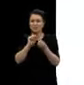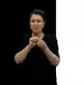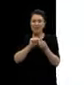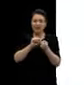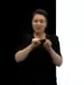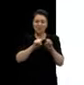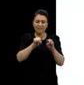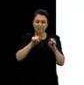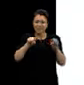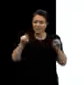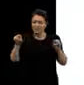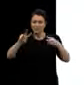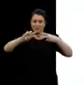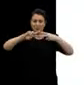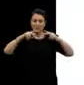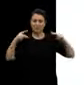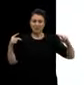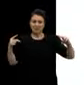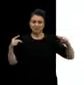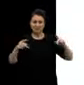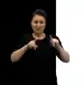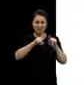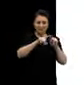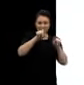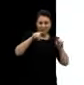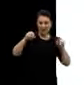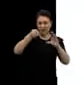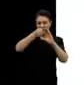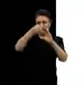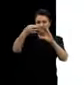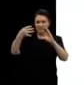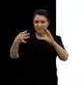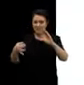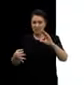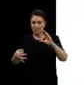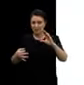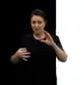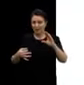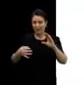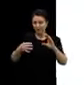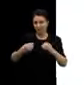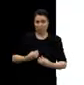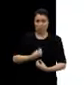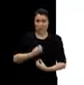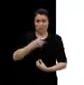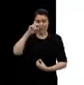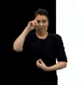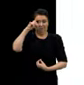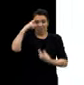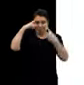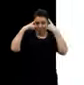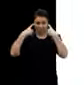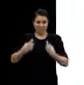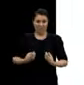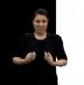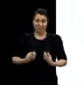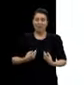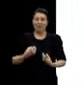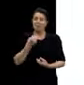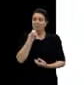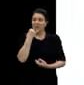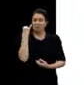variabilidade genética, né? A variabilidade das características dos seres vivos, né? O crossing over é bem